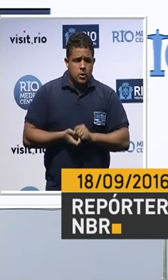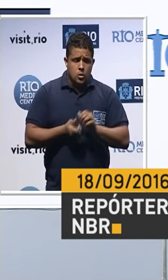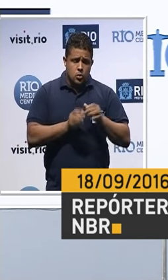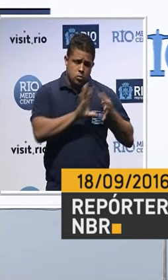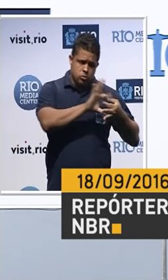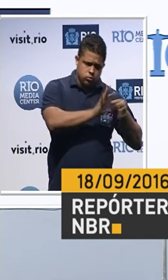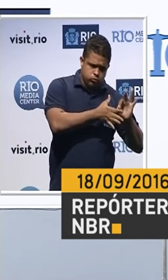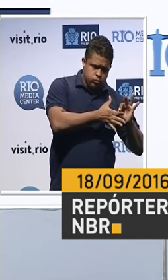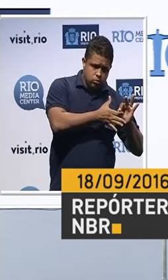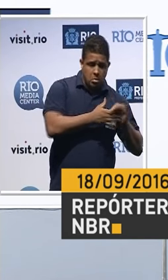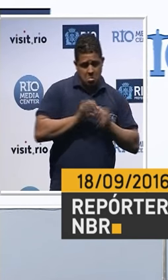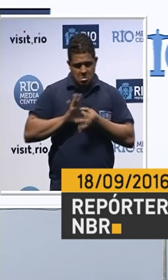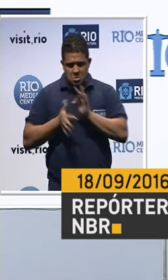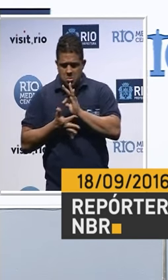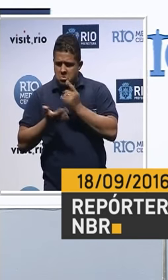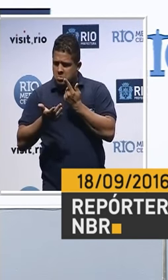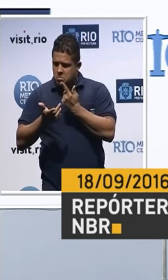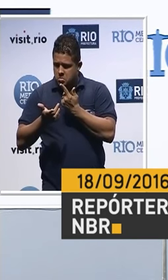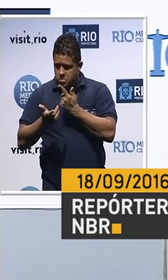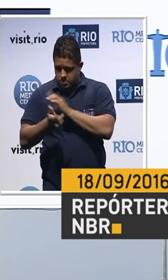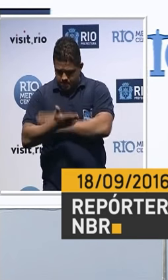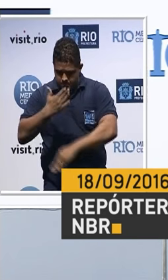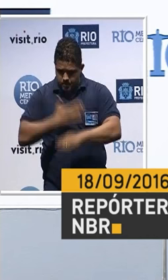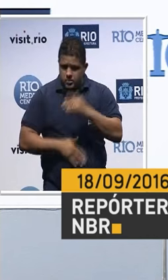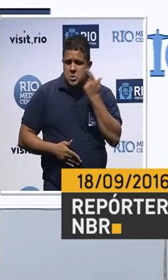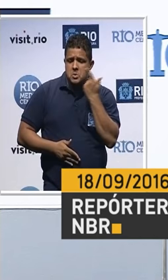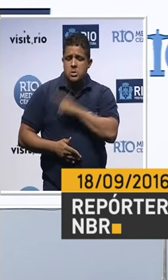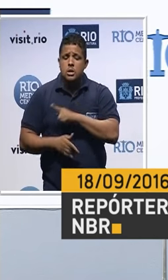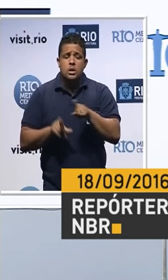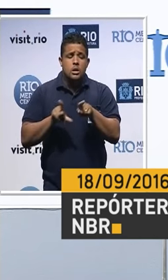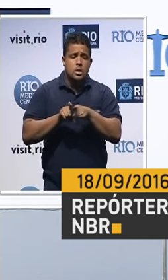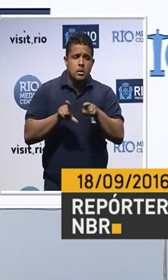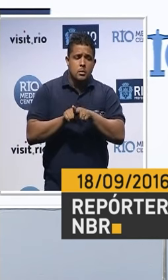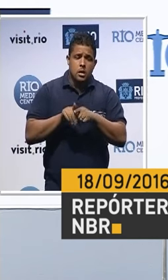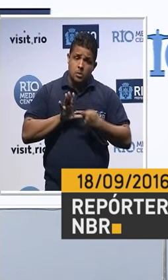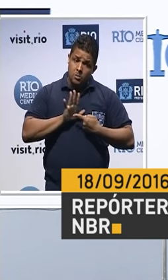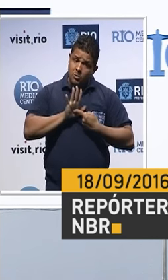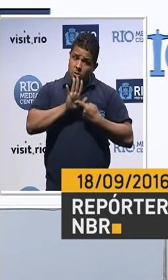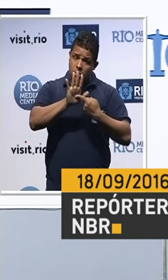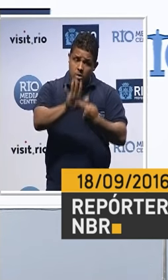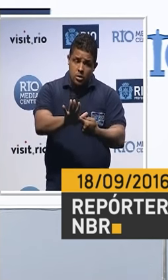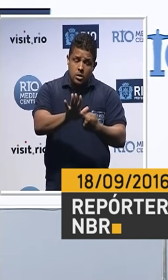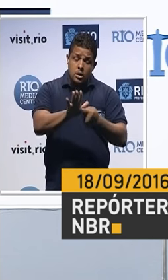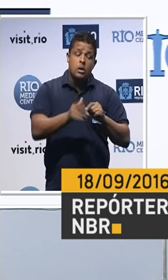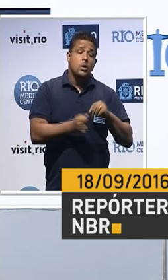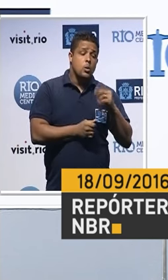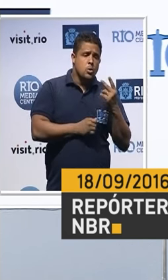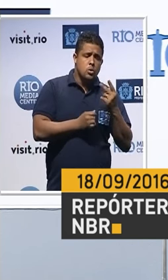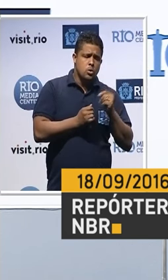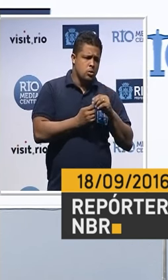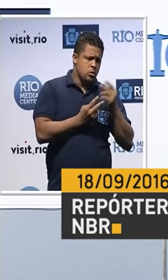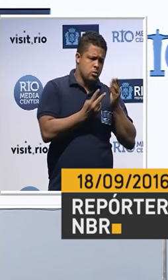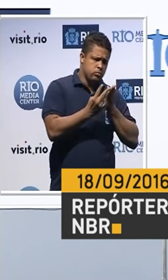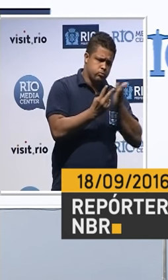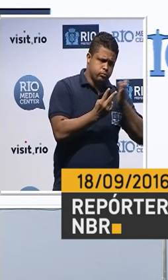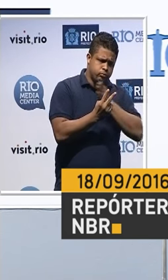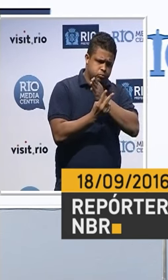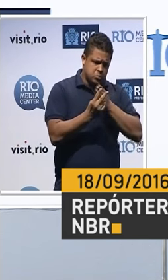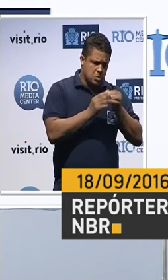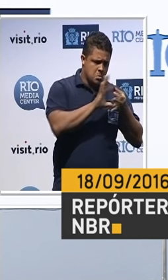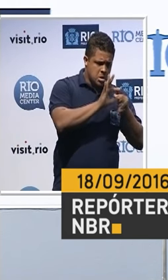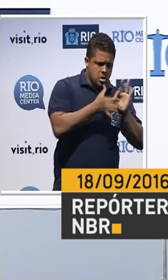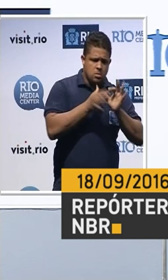Jogos Olímpicos. Então, a nossa avaliação é que a participação, tanto olímpica quanto paralímpica do Brasil, foi